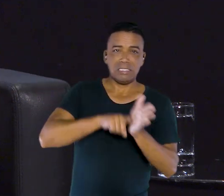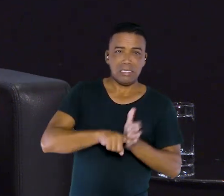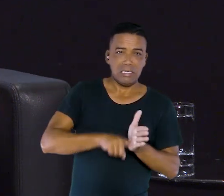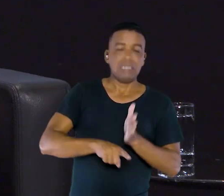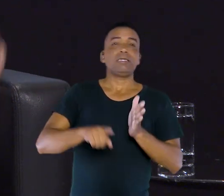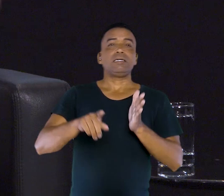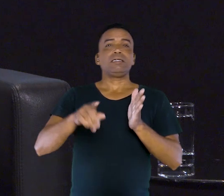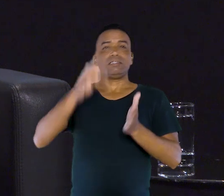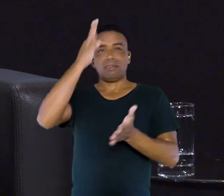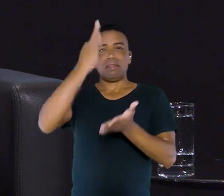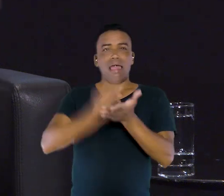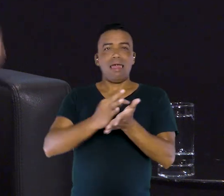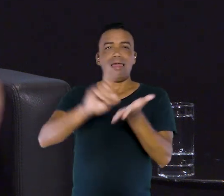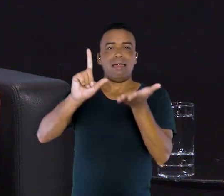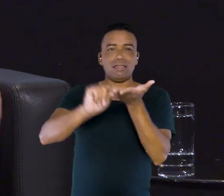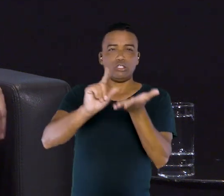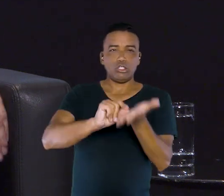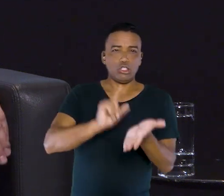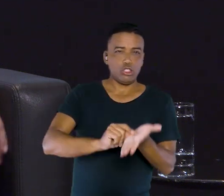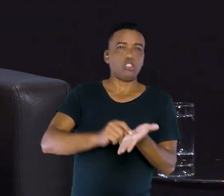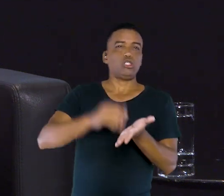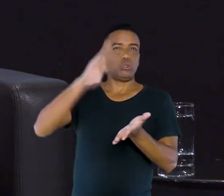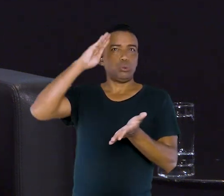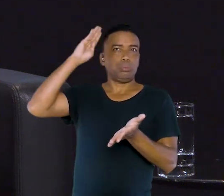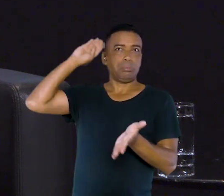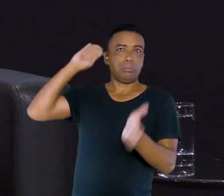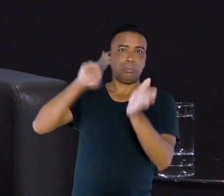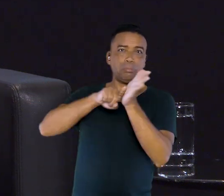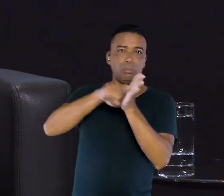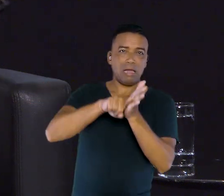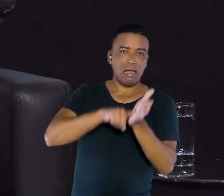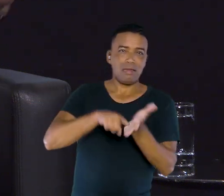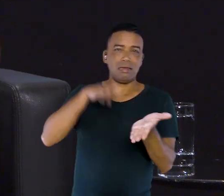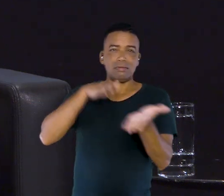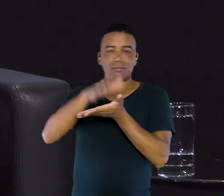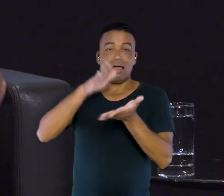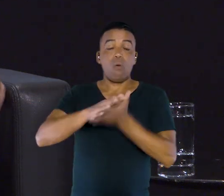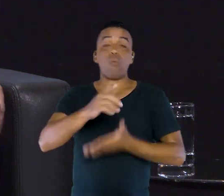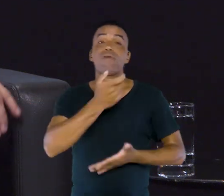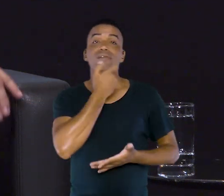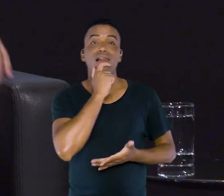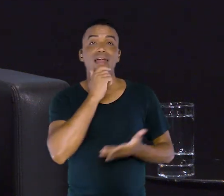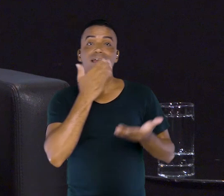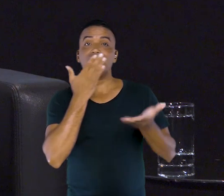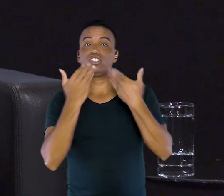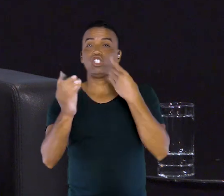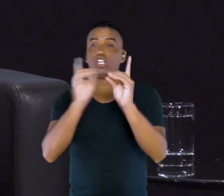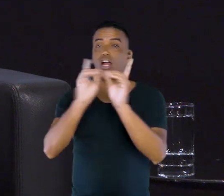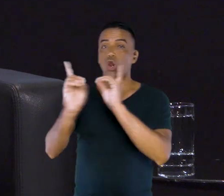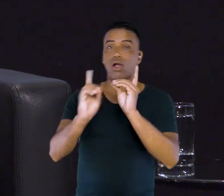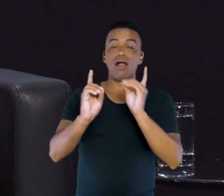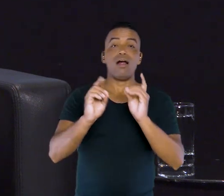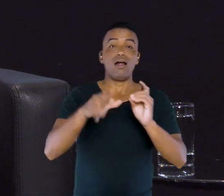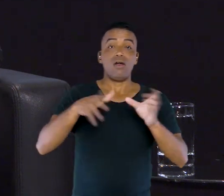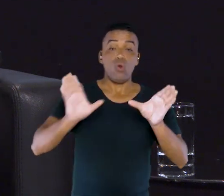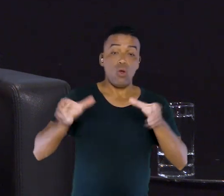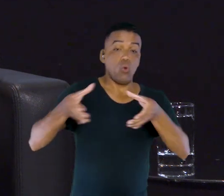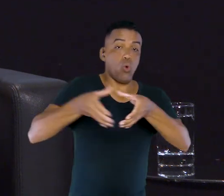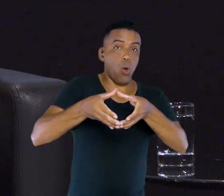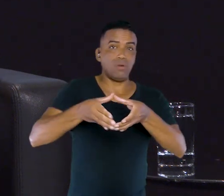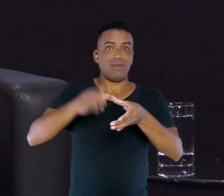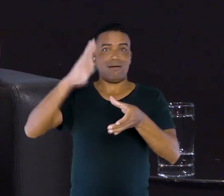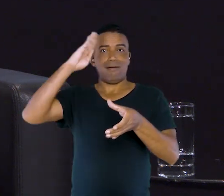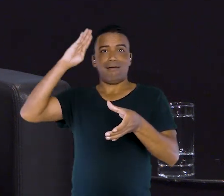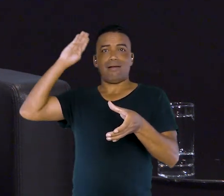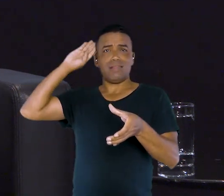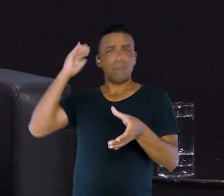né, que a gente faz na academia, escrever os artigos, em muitos casos assim publicações em inglês, dialogando com uma comunidade acadêmica, que é uma coisa que